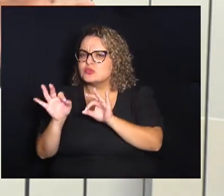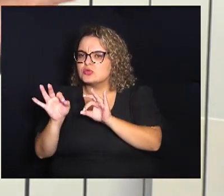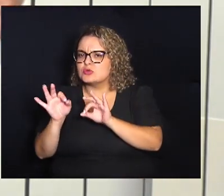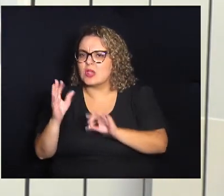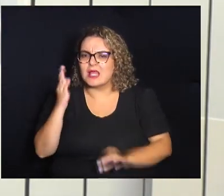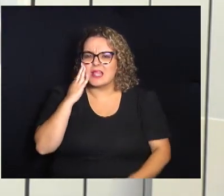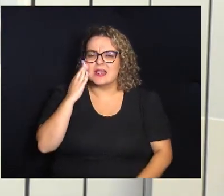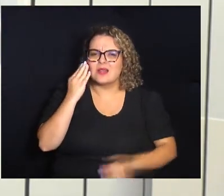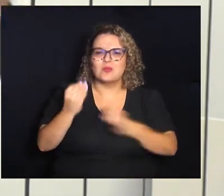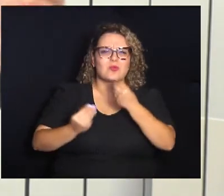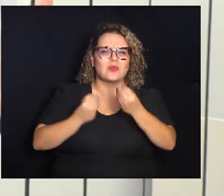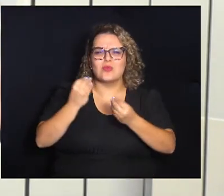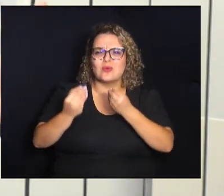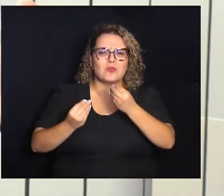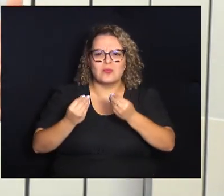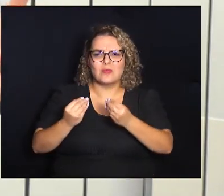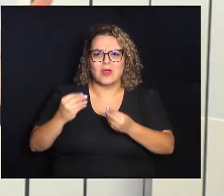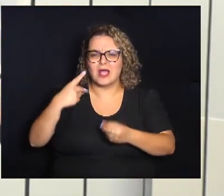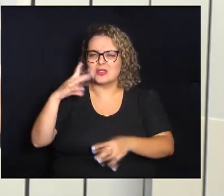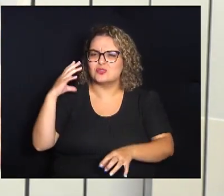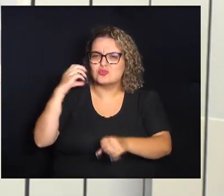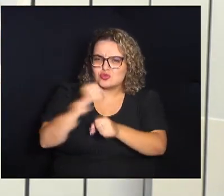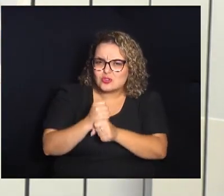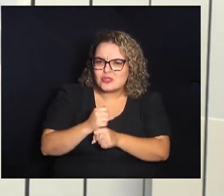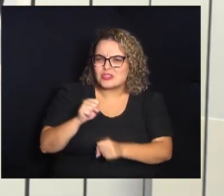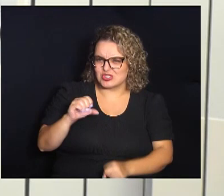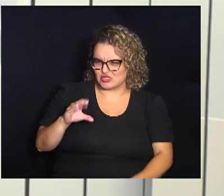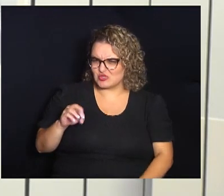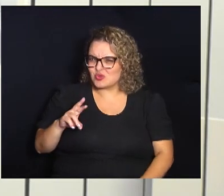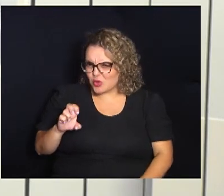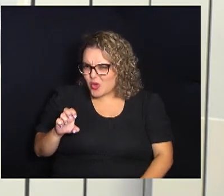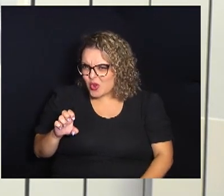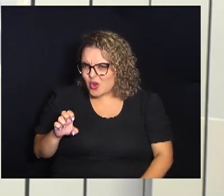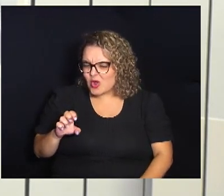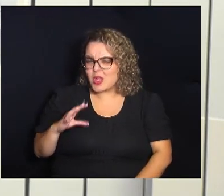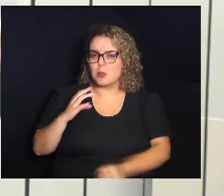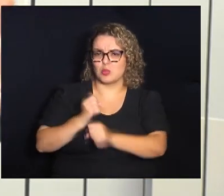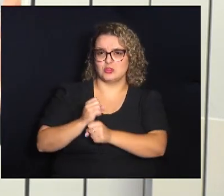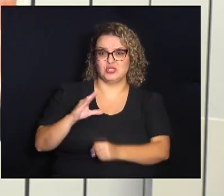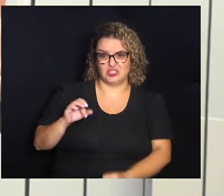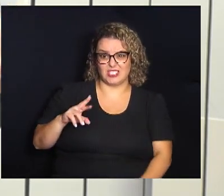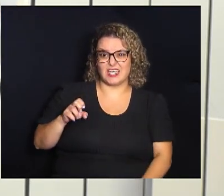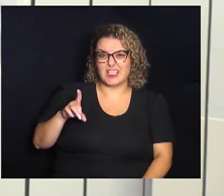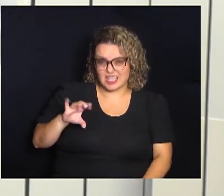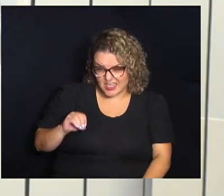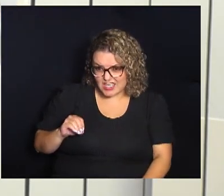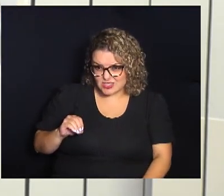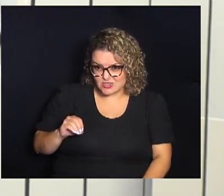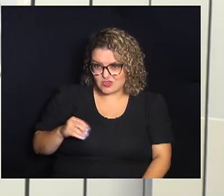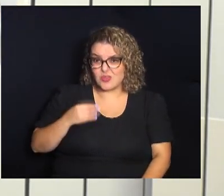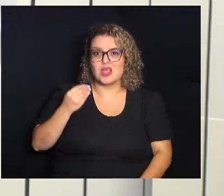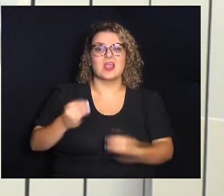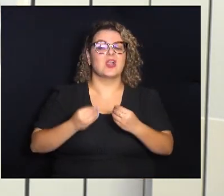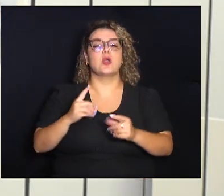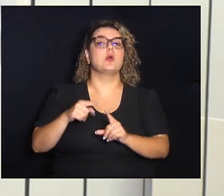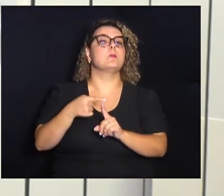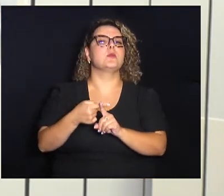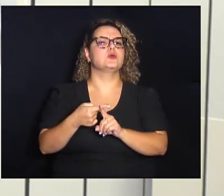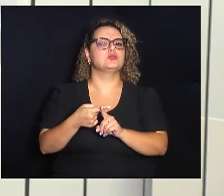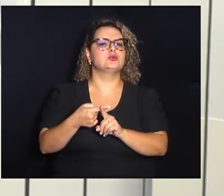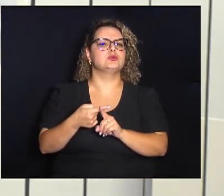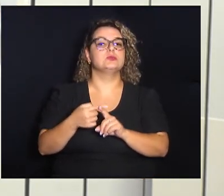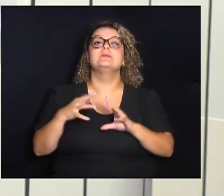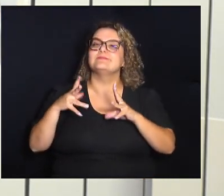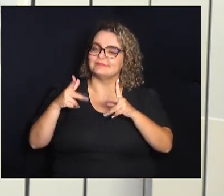é que funciona a sua pontuação score, a pontuação de crédito e como mantê-la positiva?